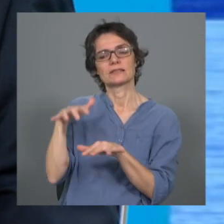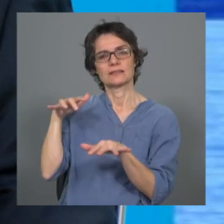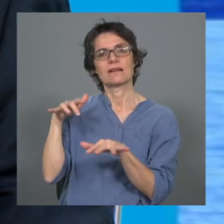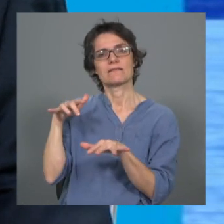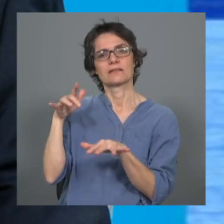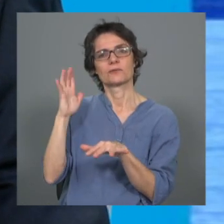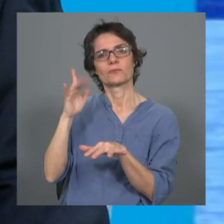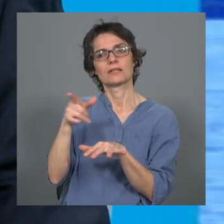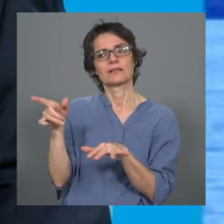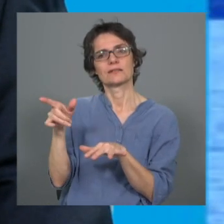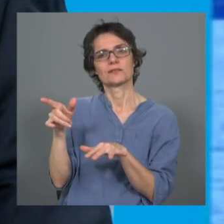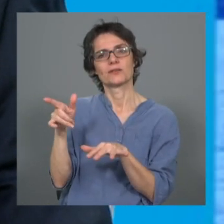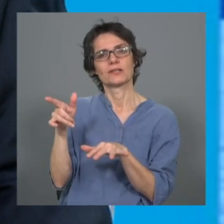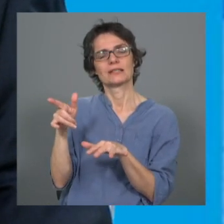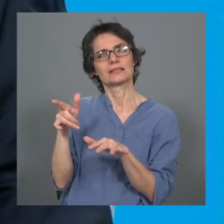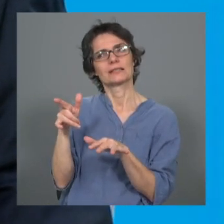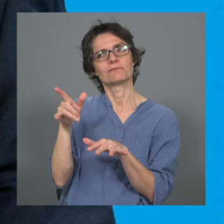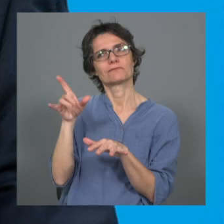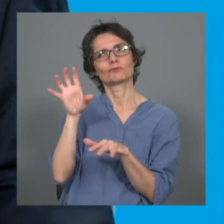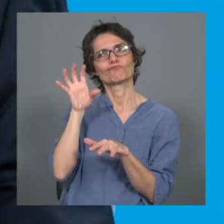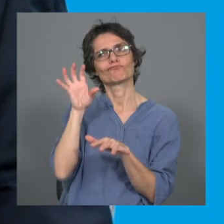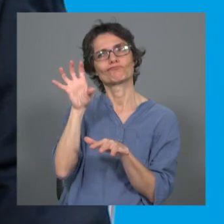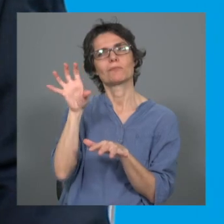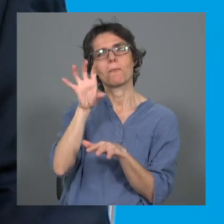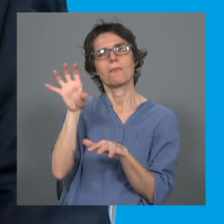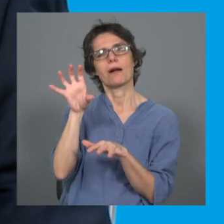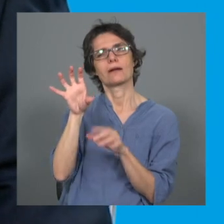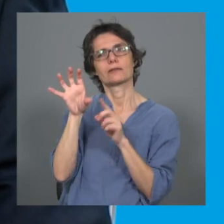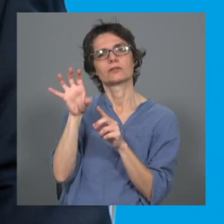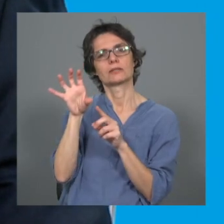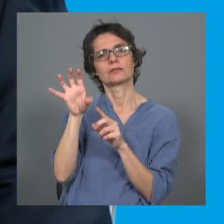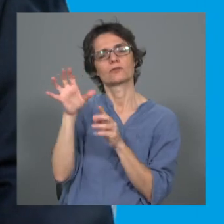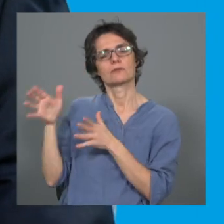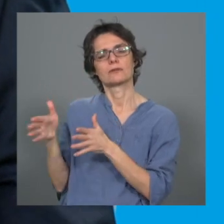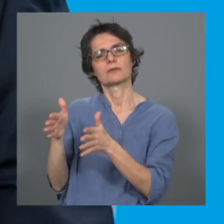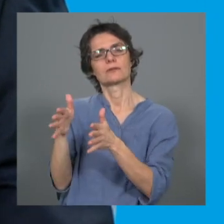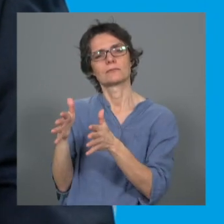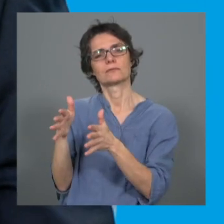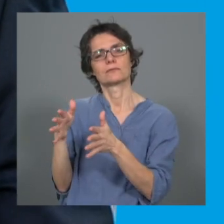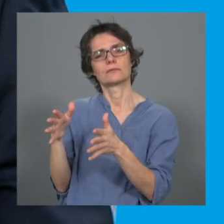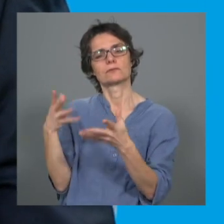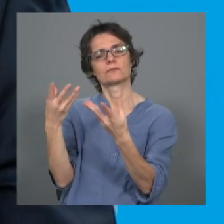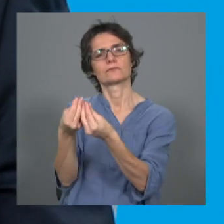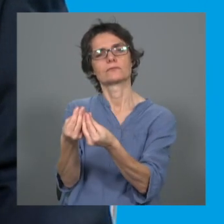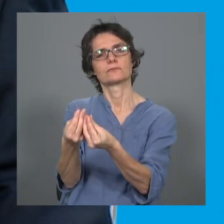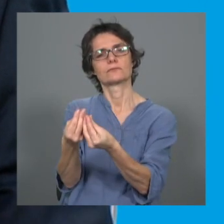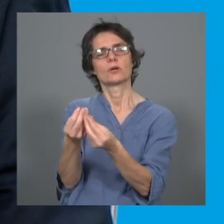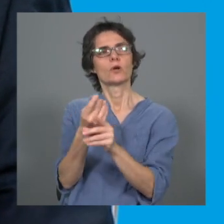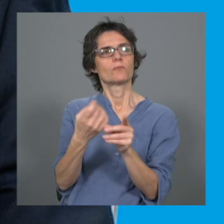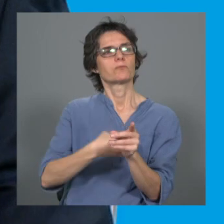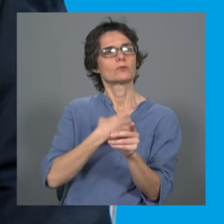Foi uma bela imagem de todo este caminho sinodal, porque ali estávamos todos,